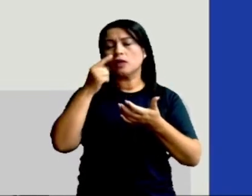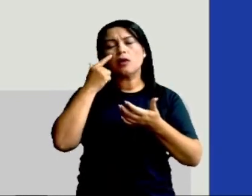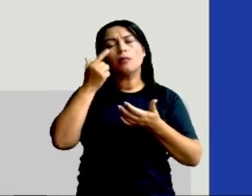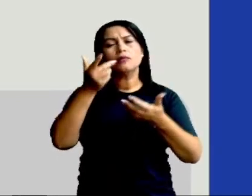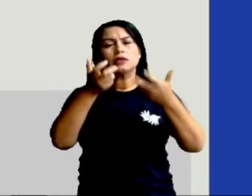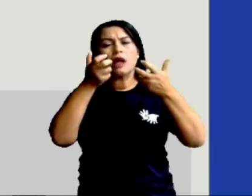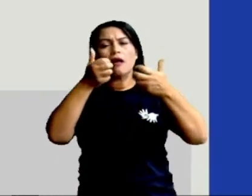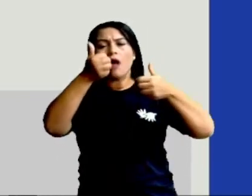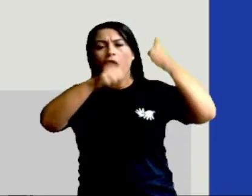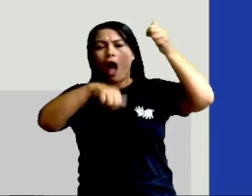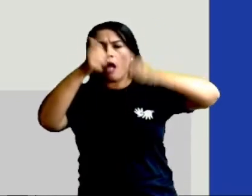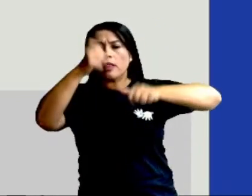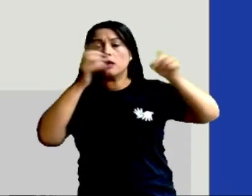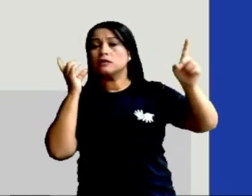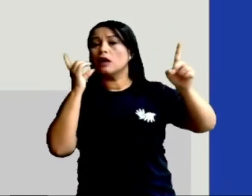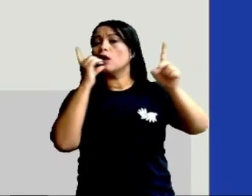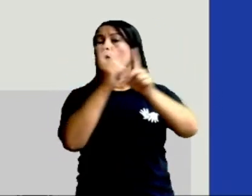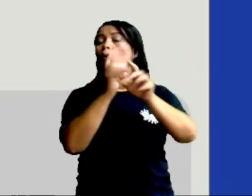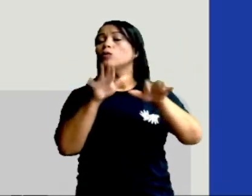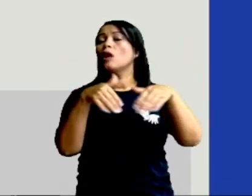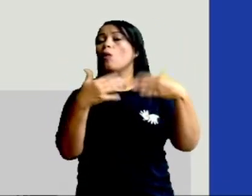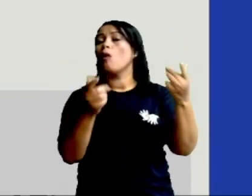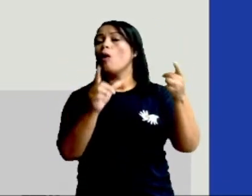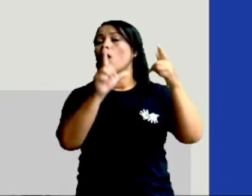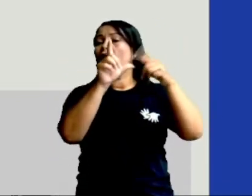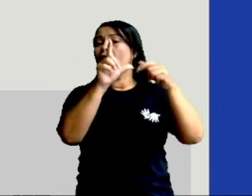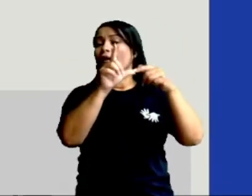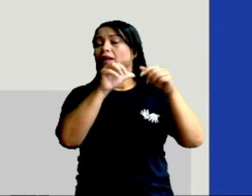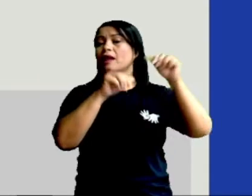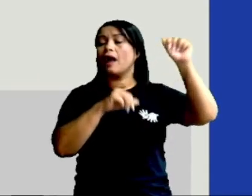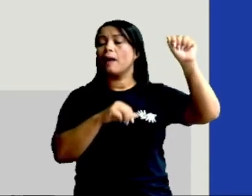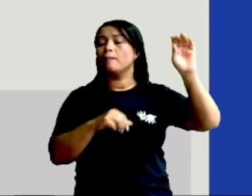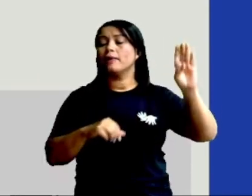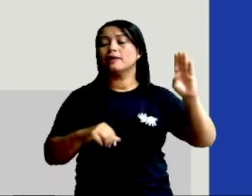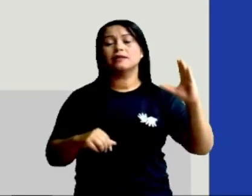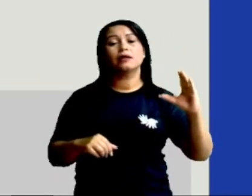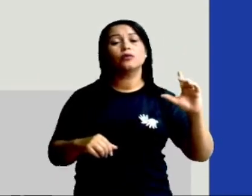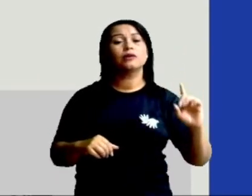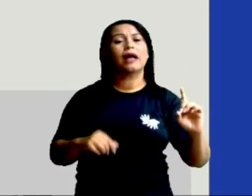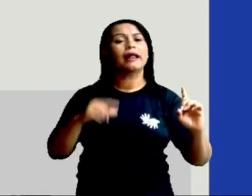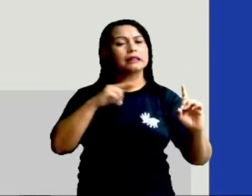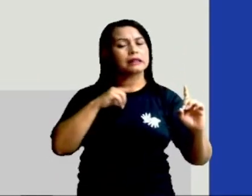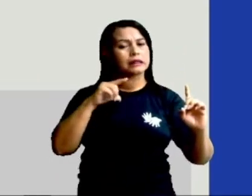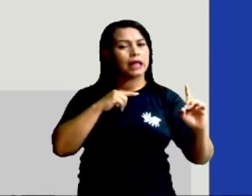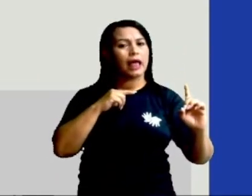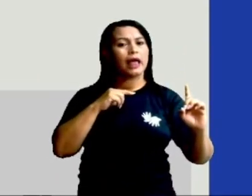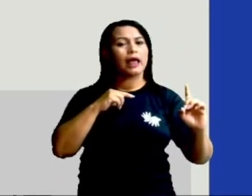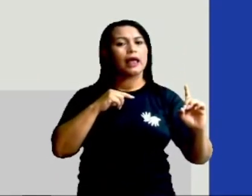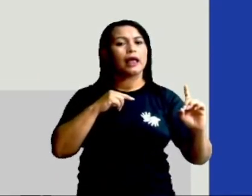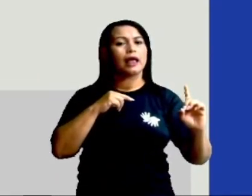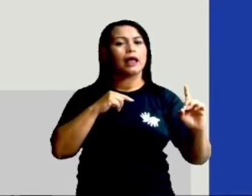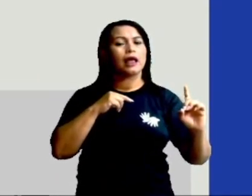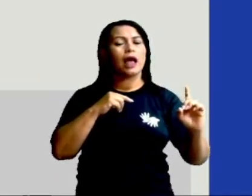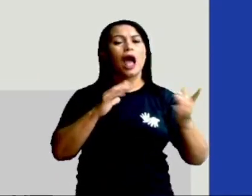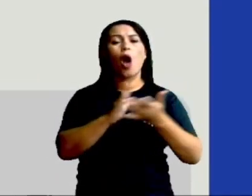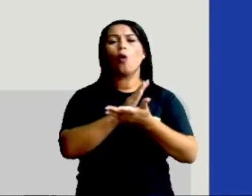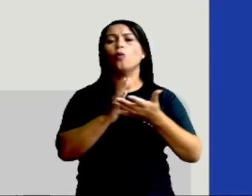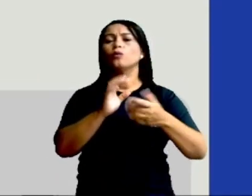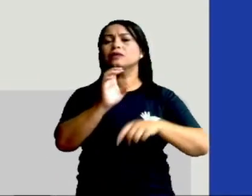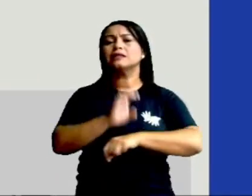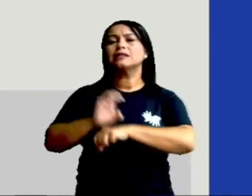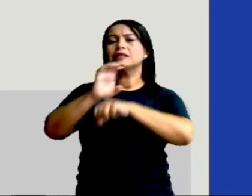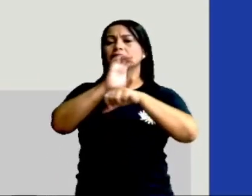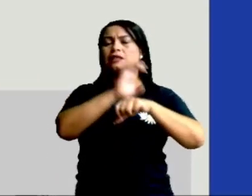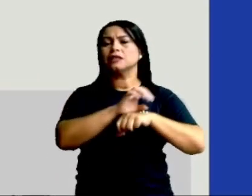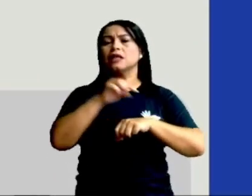vocês analisem e descubram em qual das letras a b c o d encontra-se os